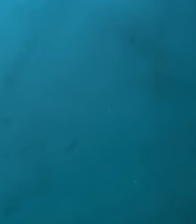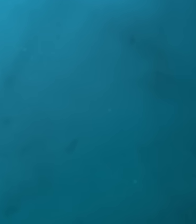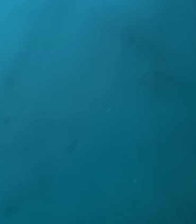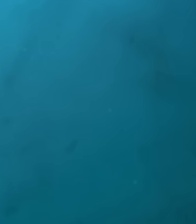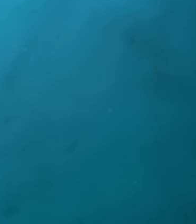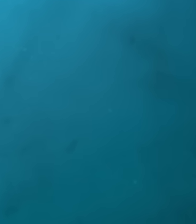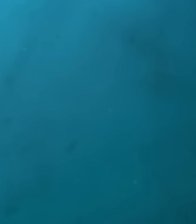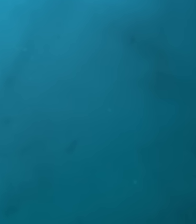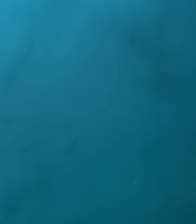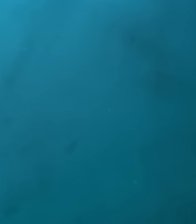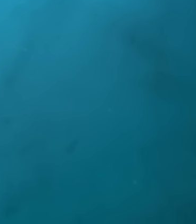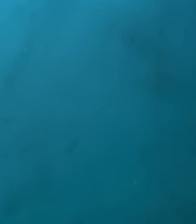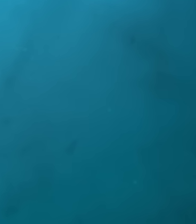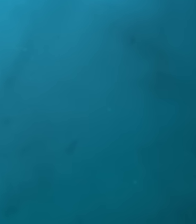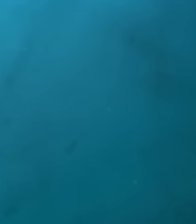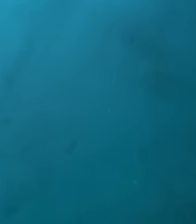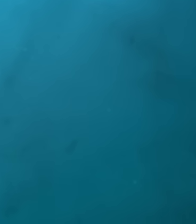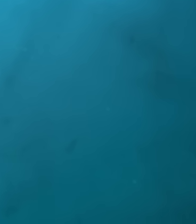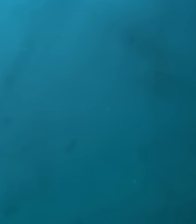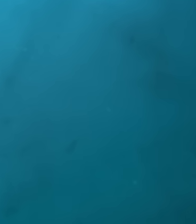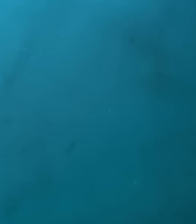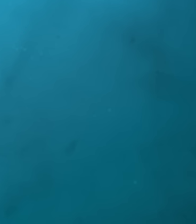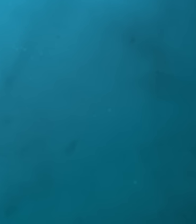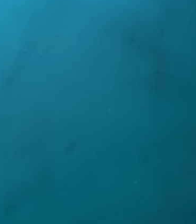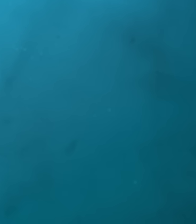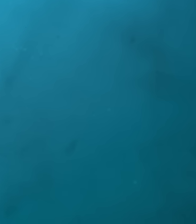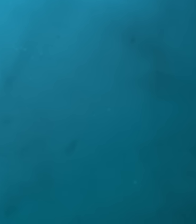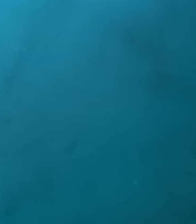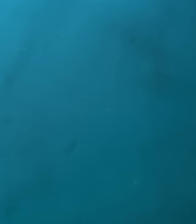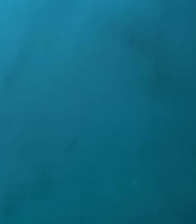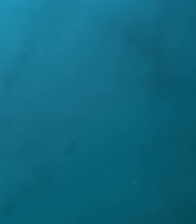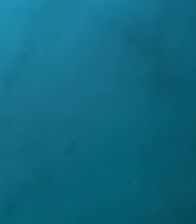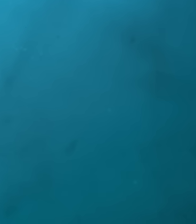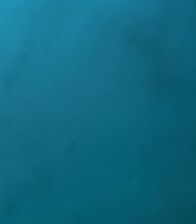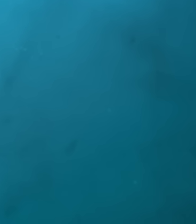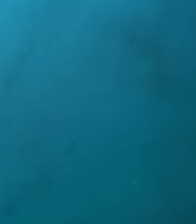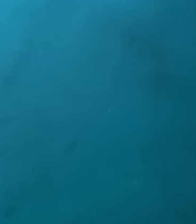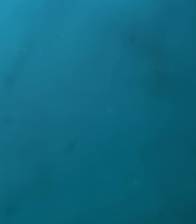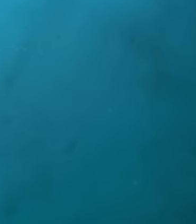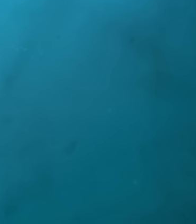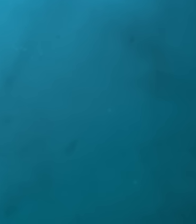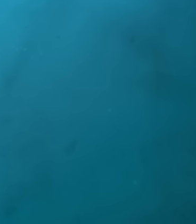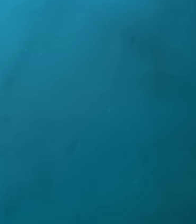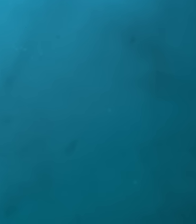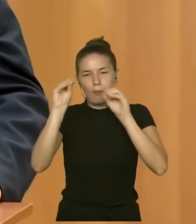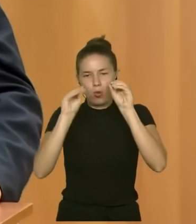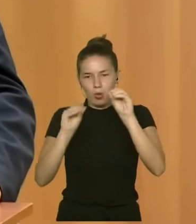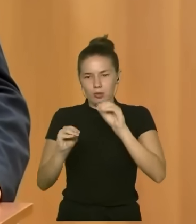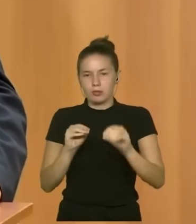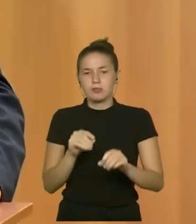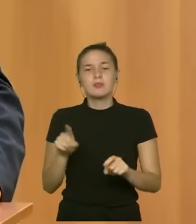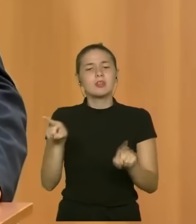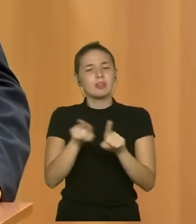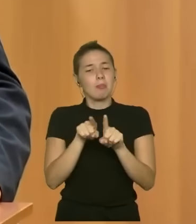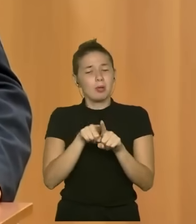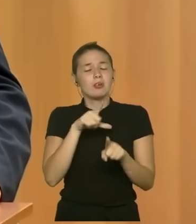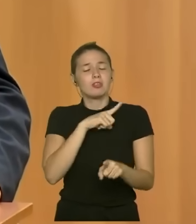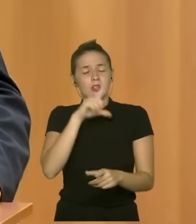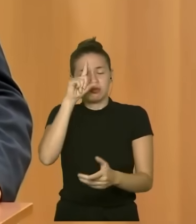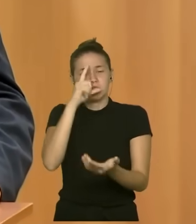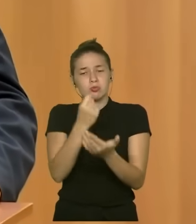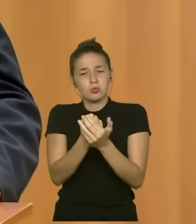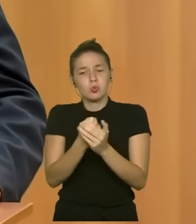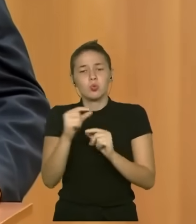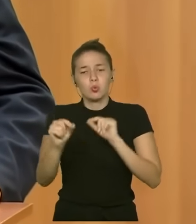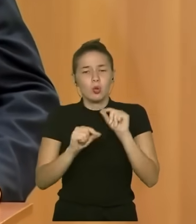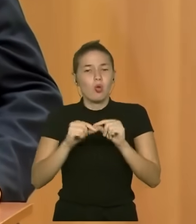nesse vídeo eu falo do perfil de Flávio Dino e o que esperar dele em decisões do Supremo sobre temas polêmicos. O escolhido de Lula para o STF